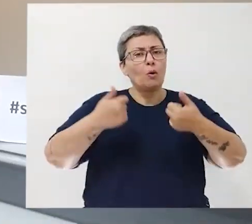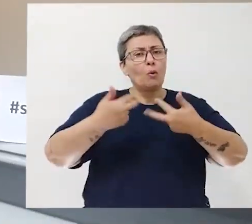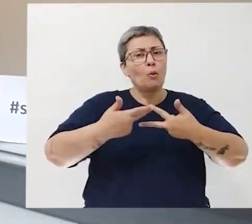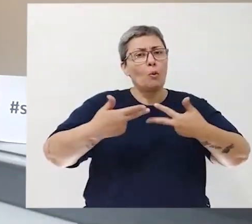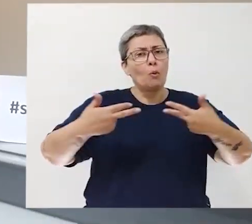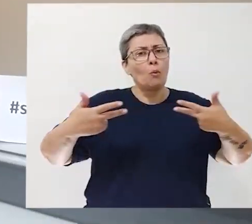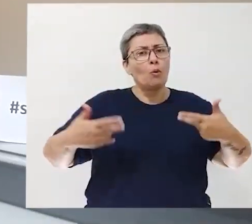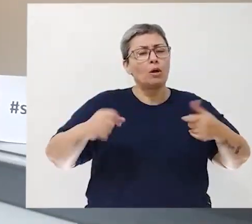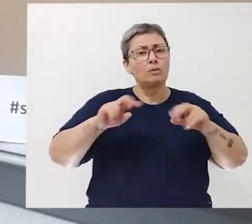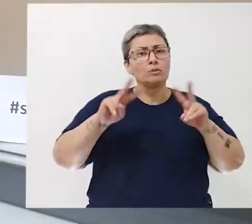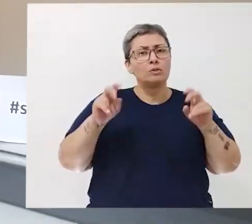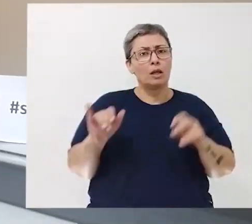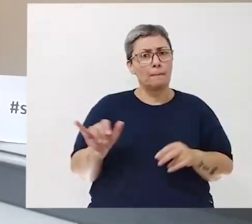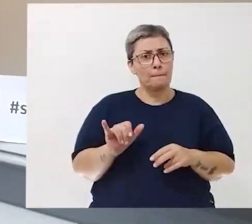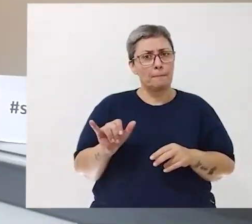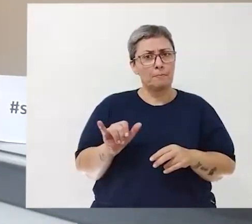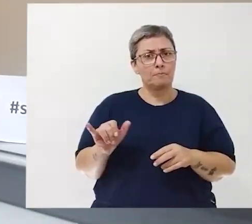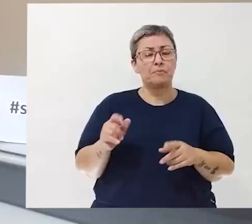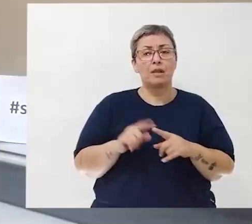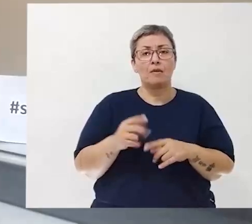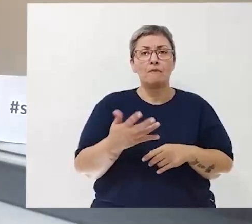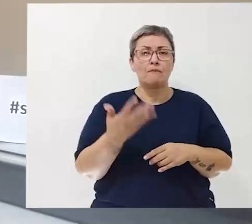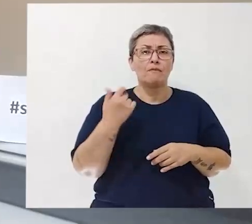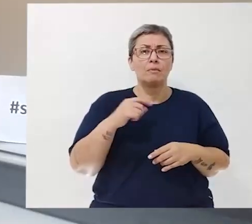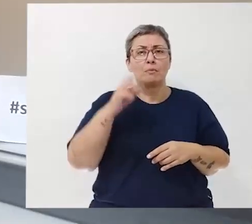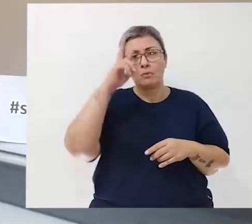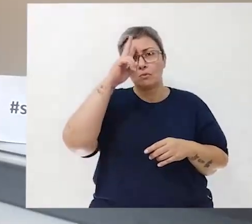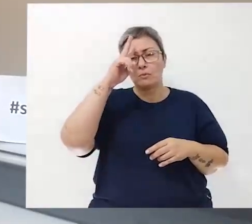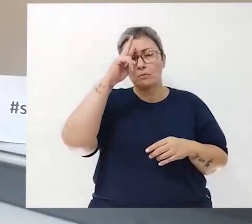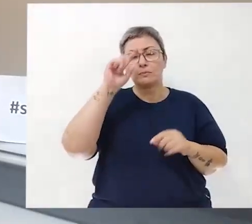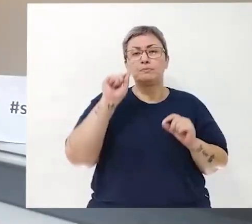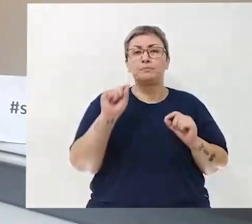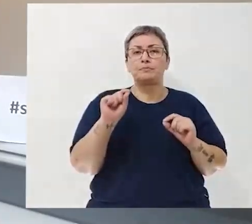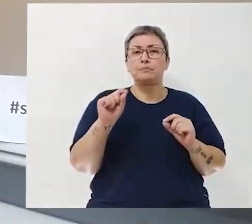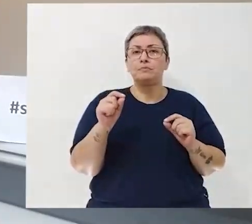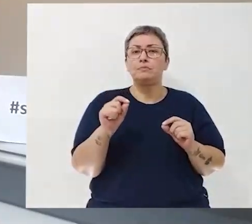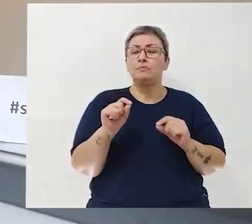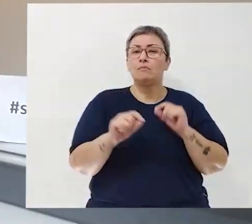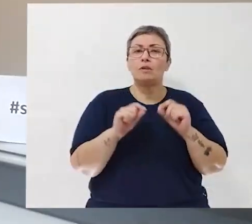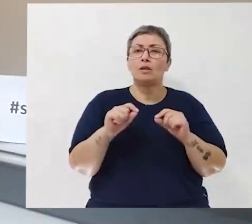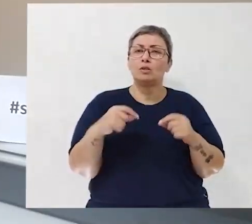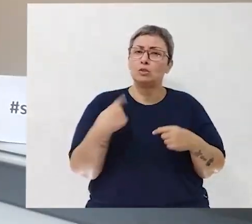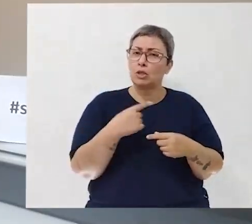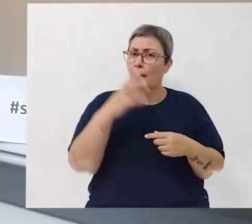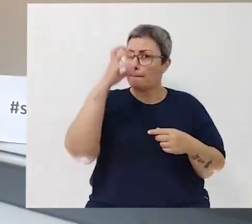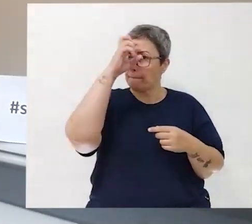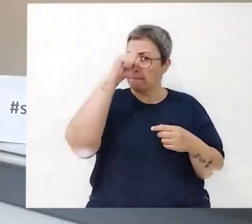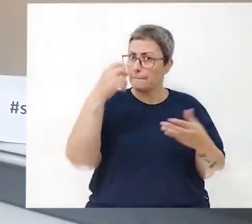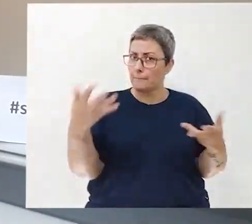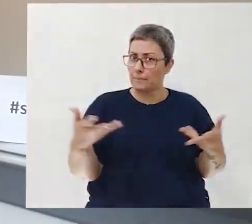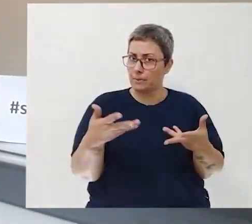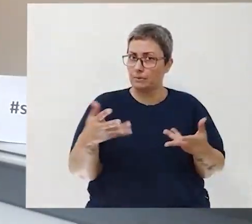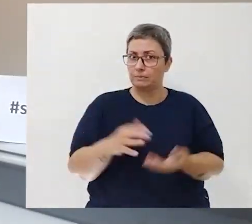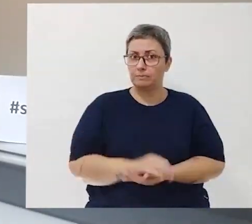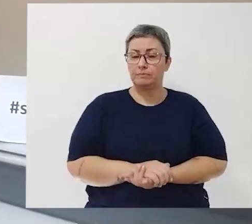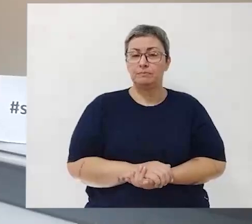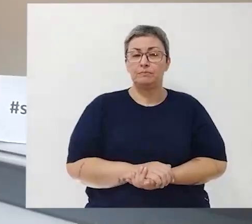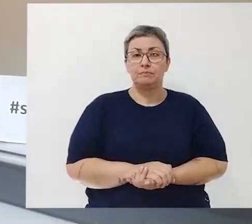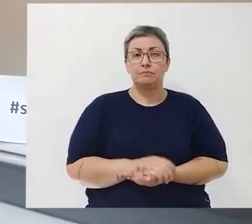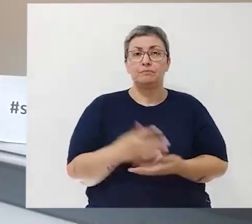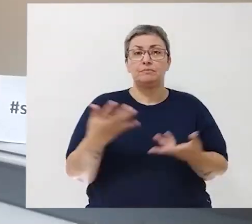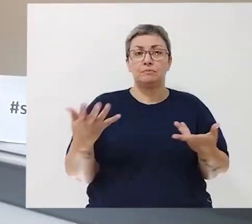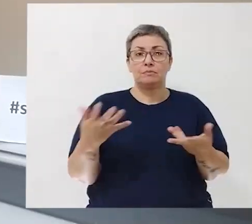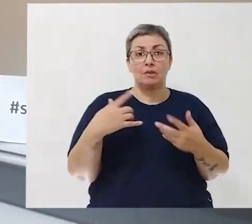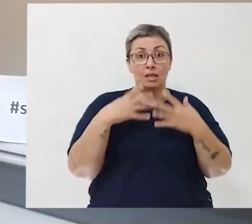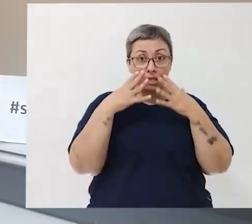coisa sobre energia, né? Vamos lembrar do que nós aprendemos hoje, tá?